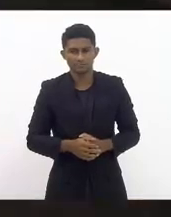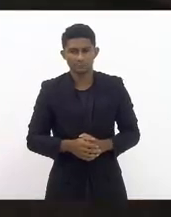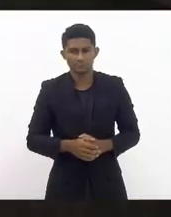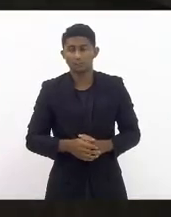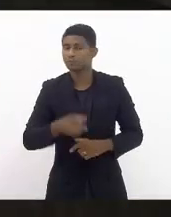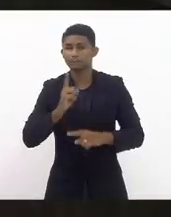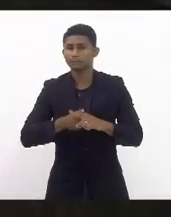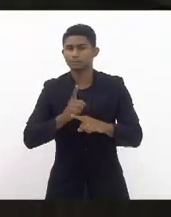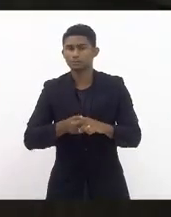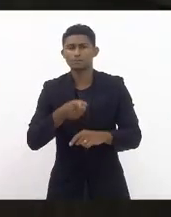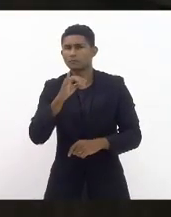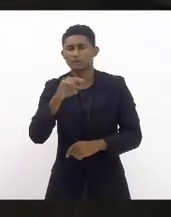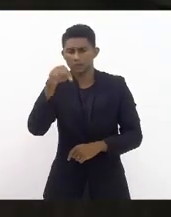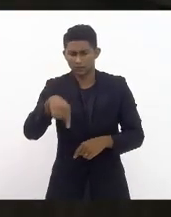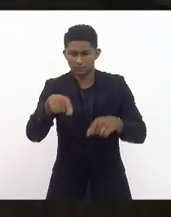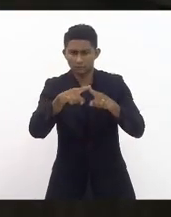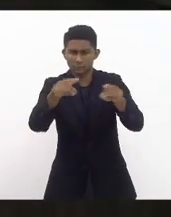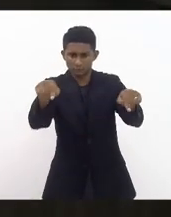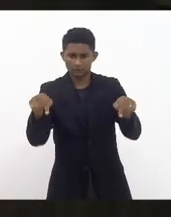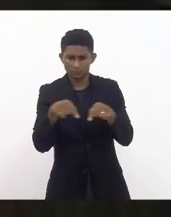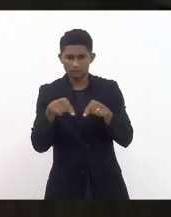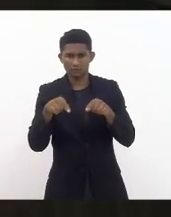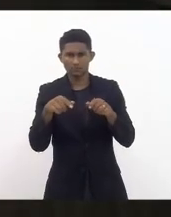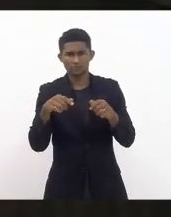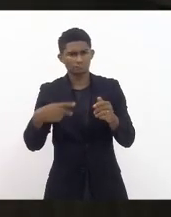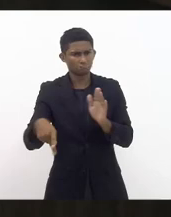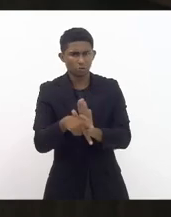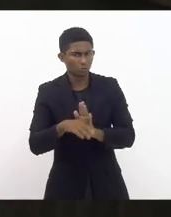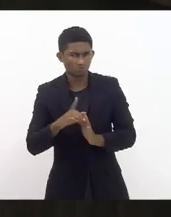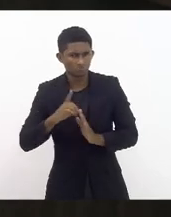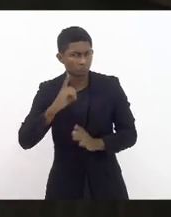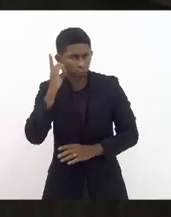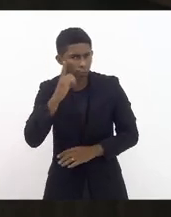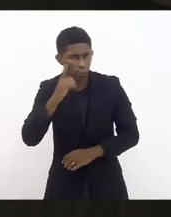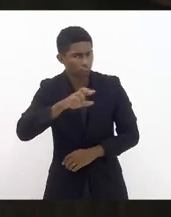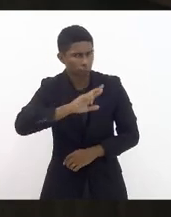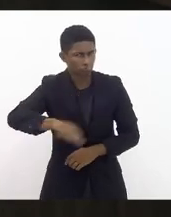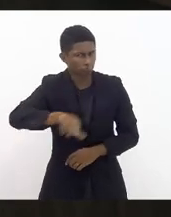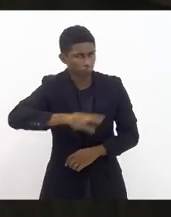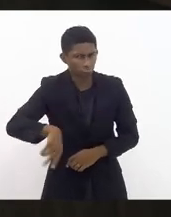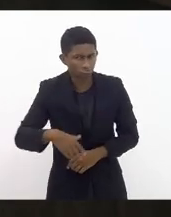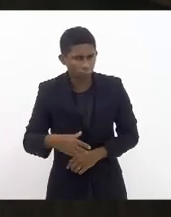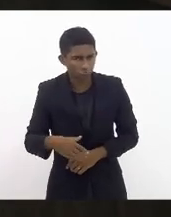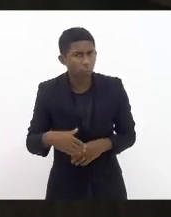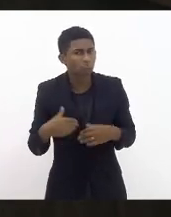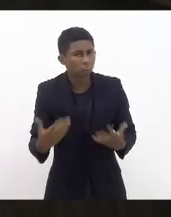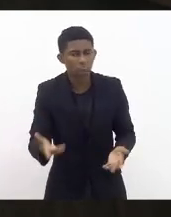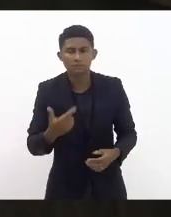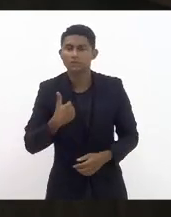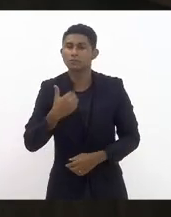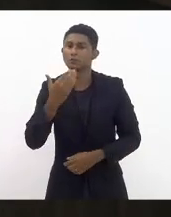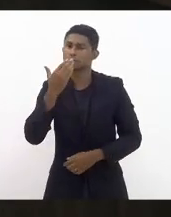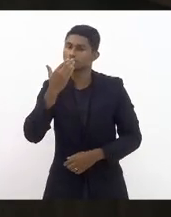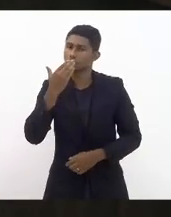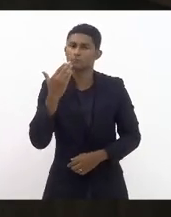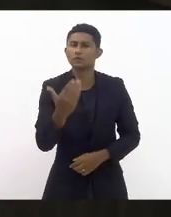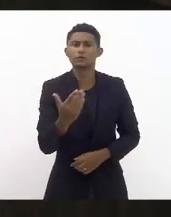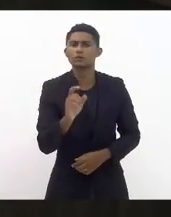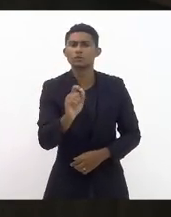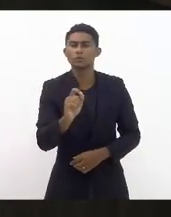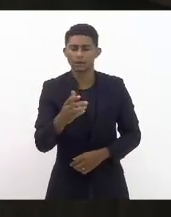se esse ambiente não é de parlamentares, eu vou solicitar a Vossa Excelência que eu chame a